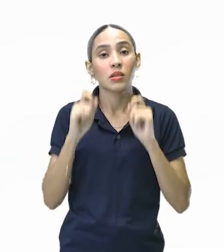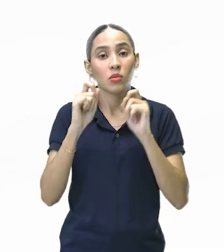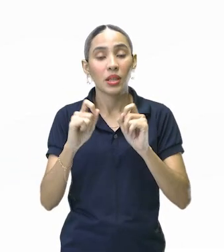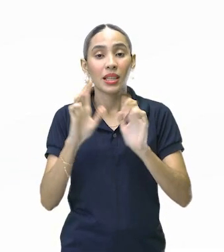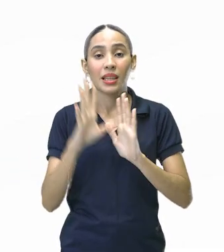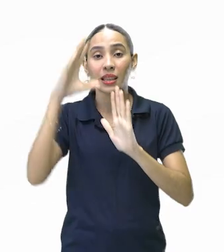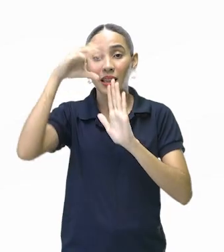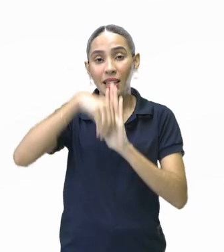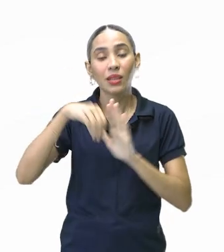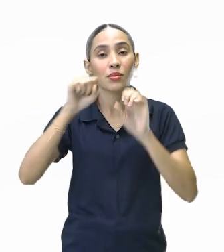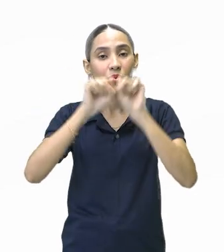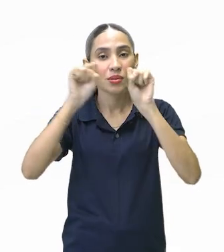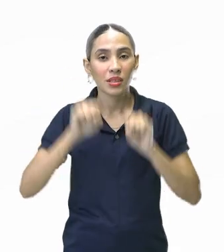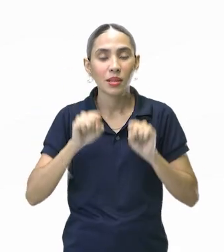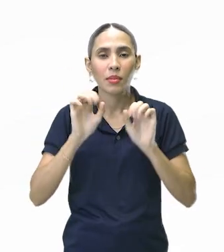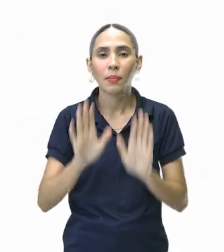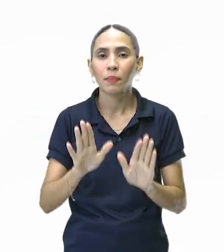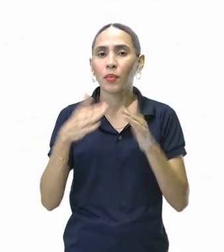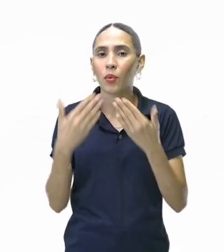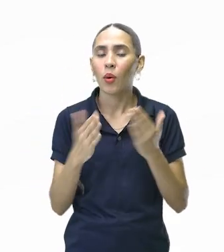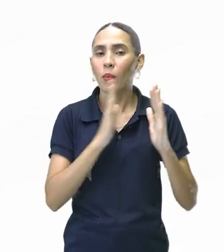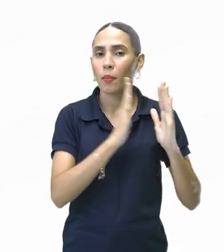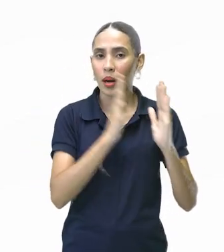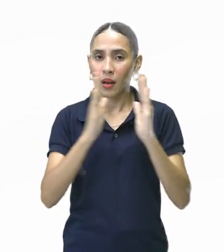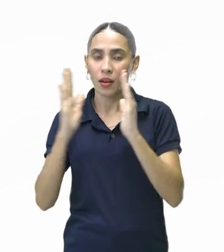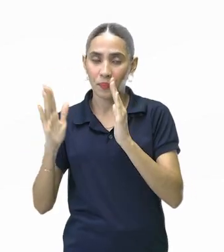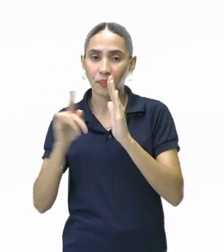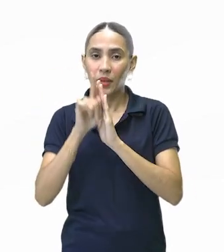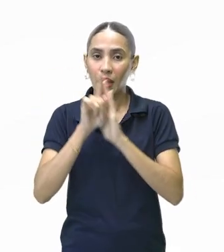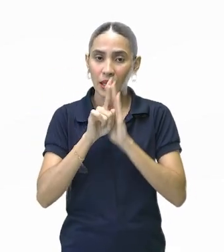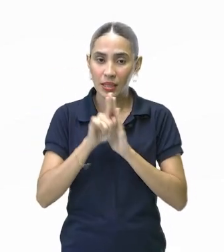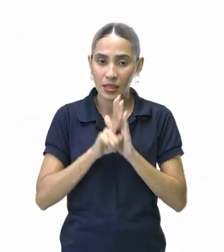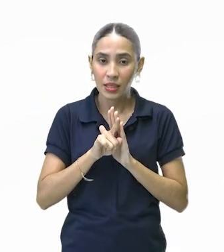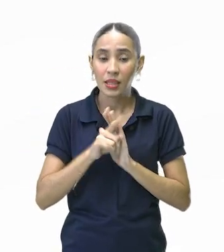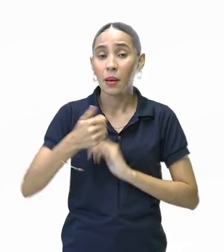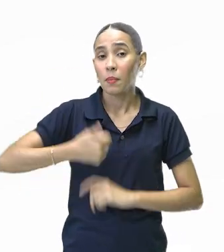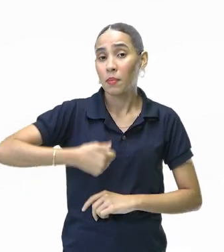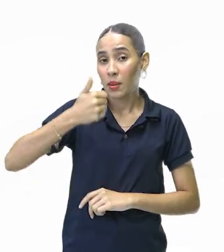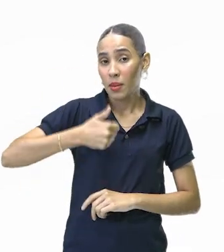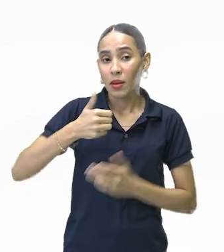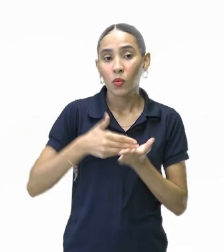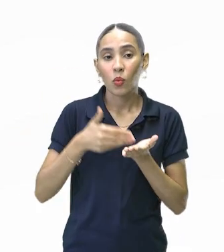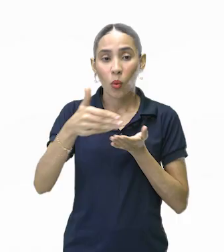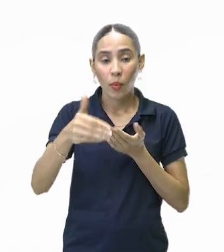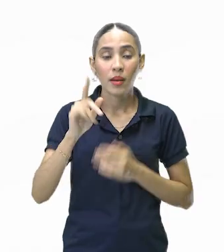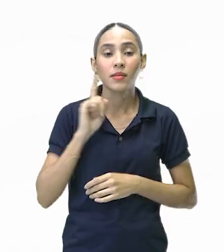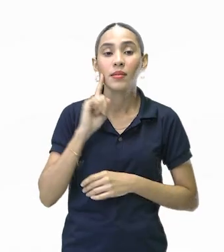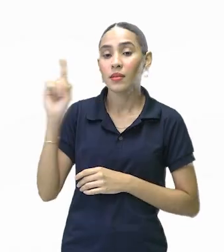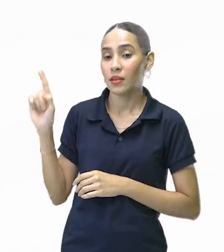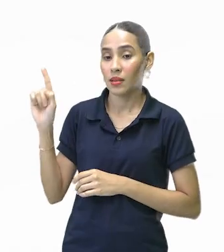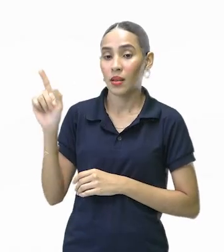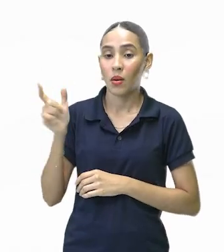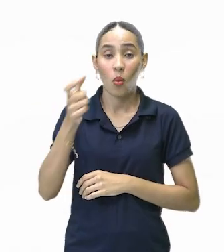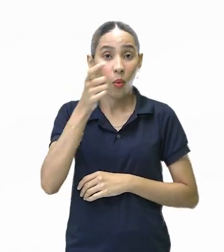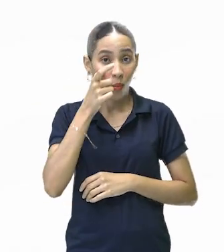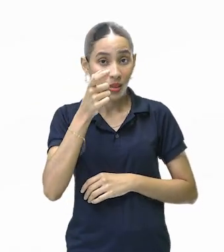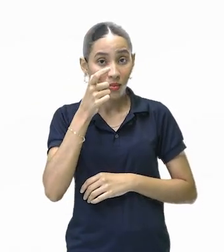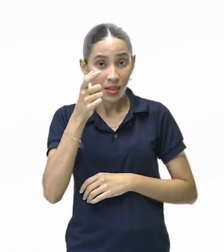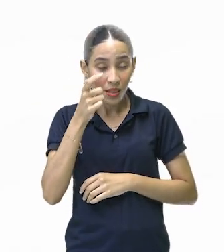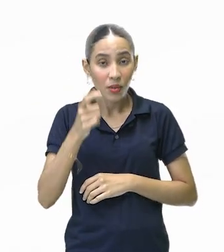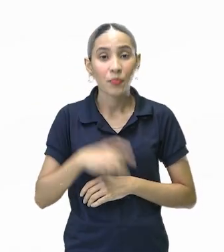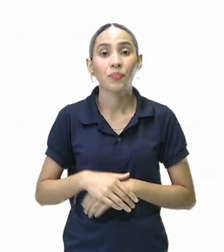de um método. E quais são as etapas de uma pesquisa? Primeiro, a gente começa claramente com a observação, né?